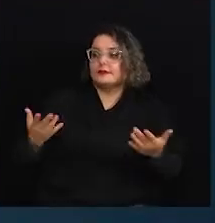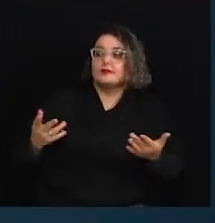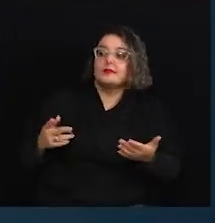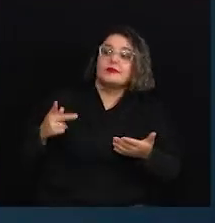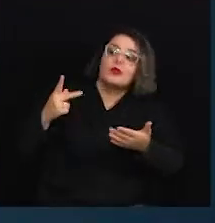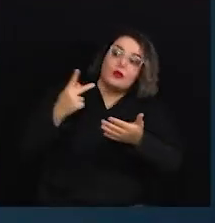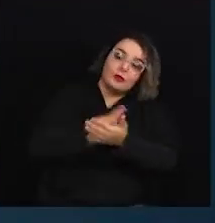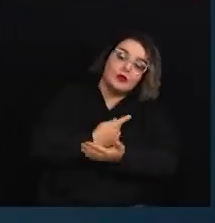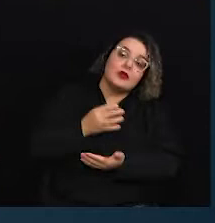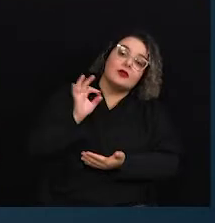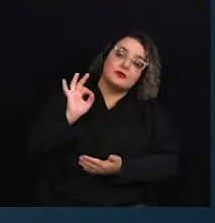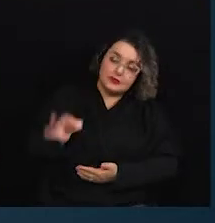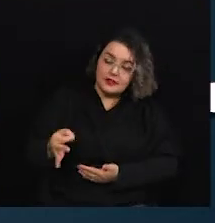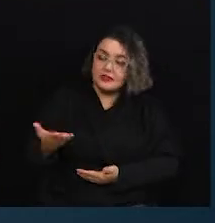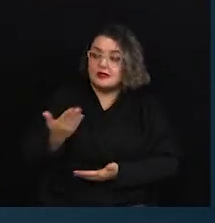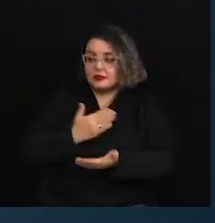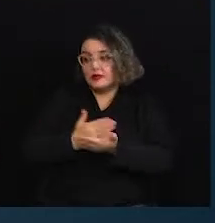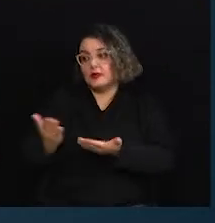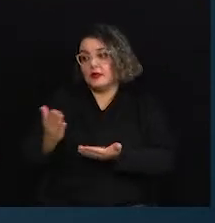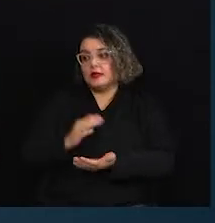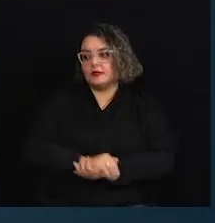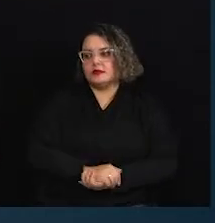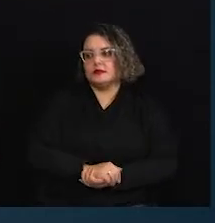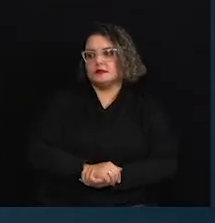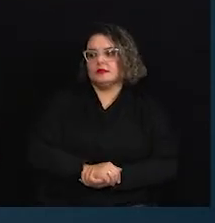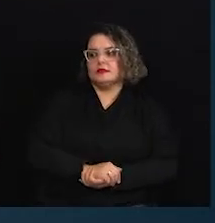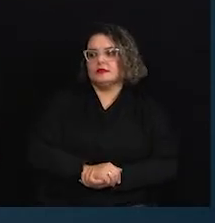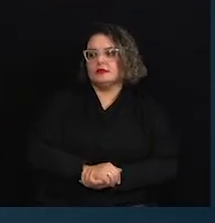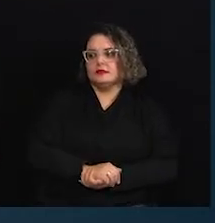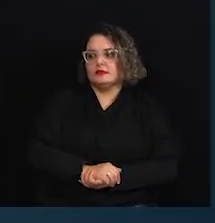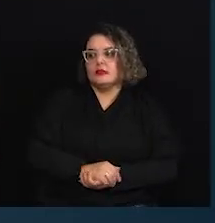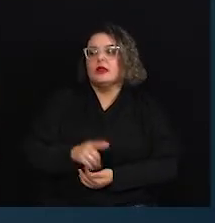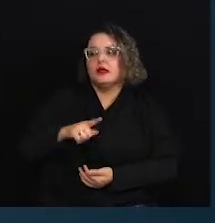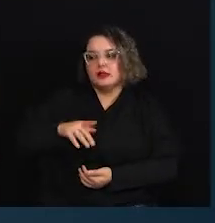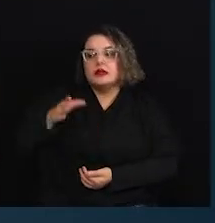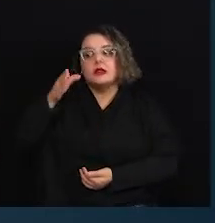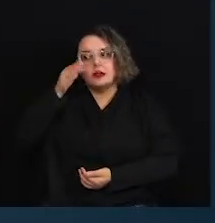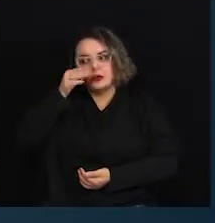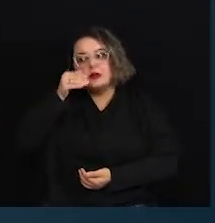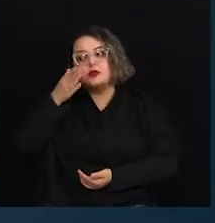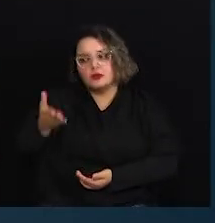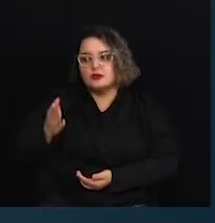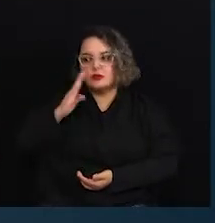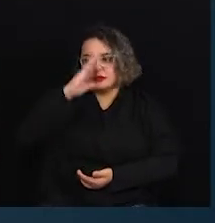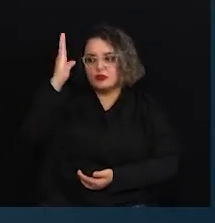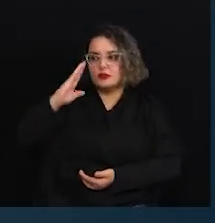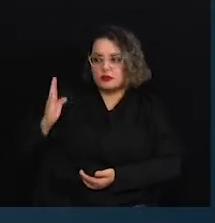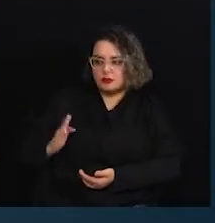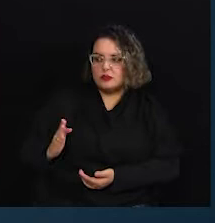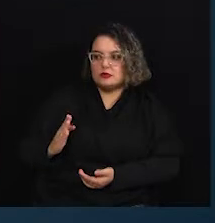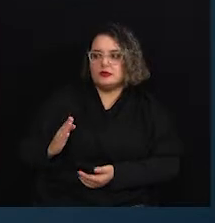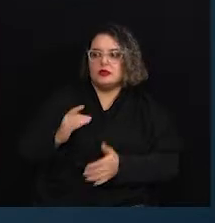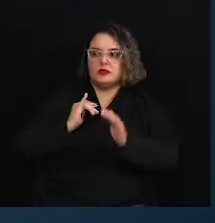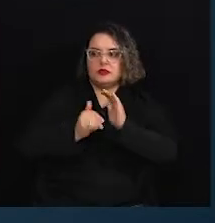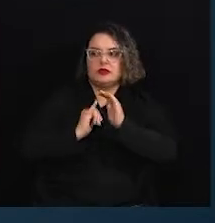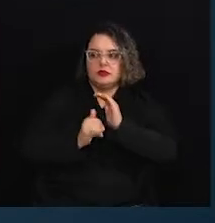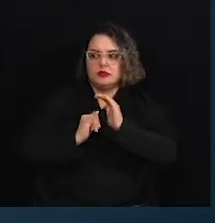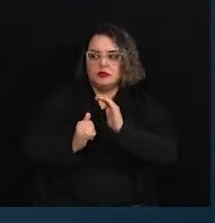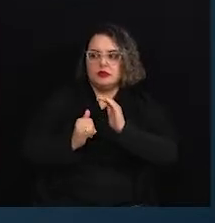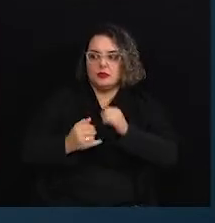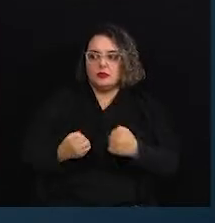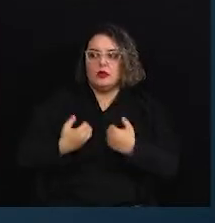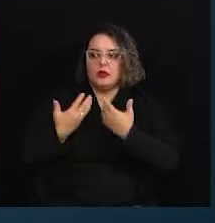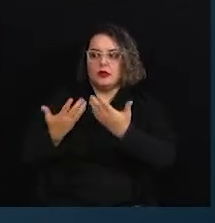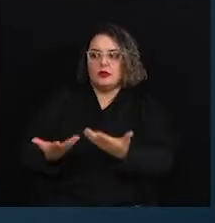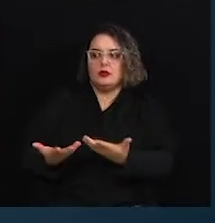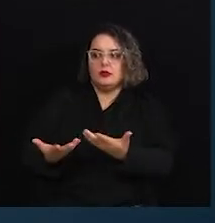Sobre erros e acertos no começo, né? Tem muito curioso no Brasil, tá? Sobre o mercado de startups, muita gente